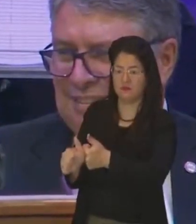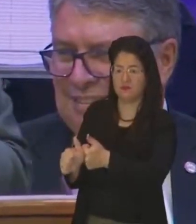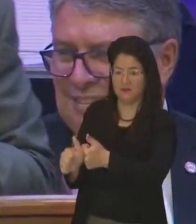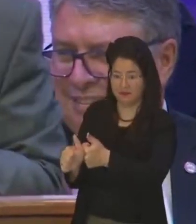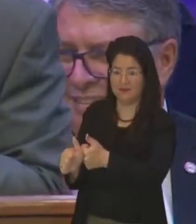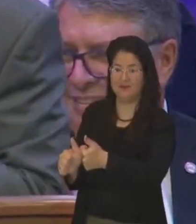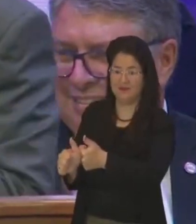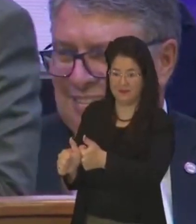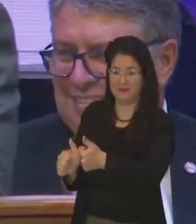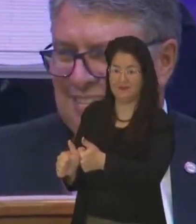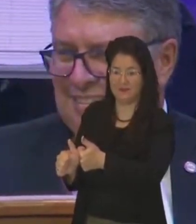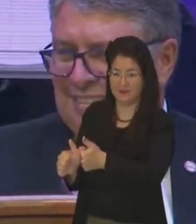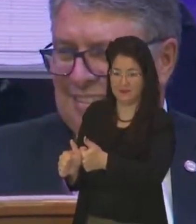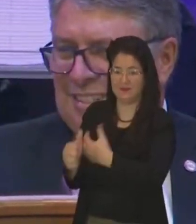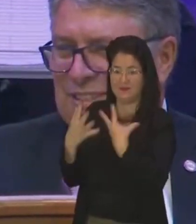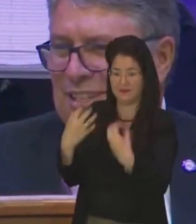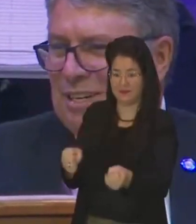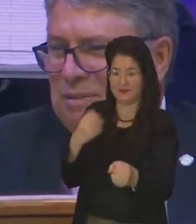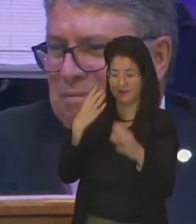cantar? Quem vai me acompanhar?